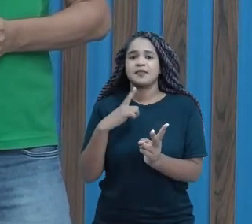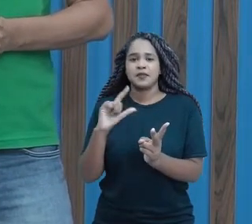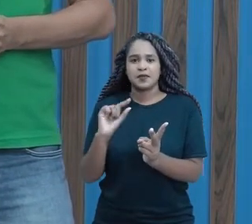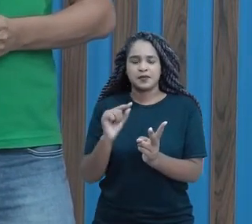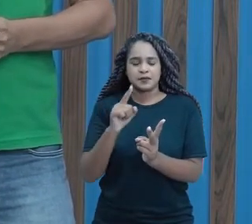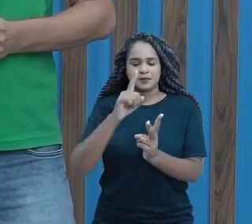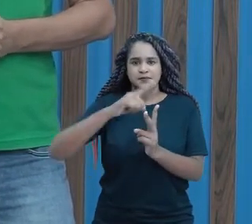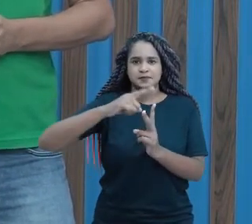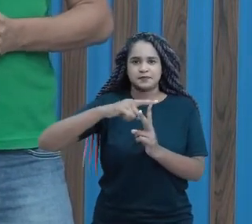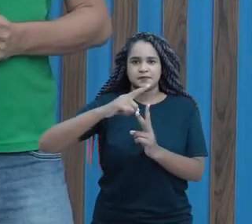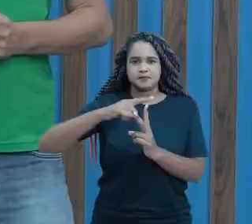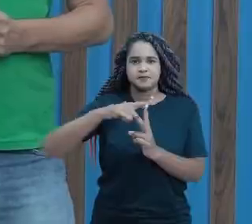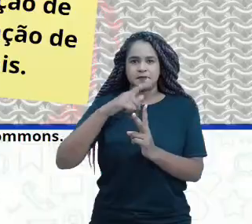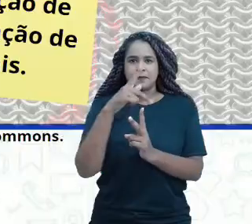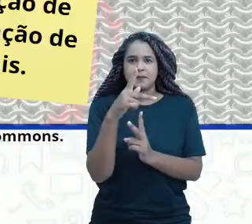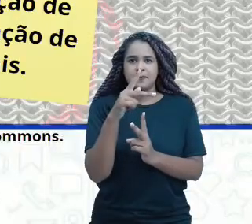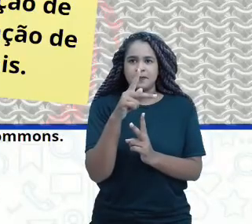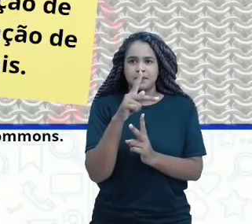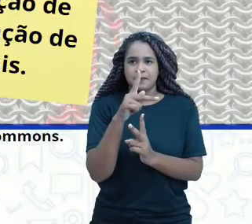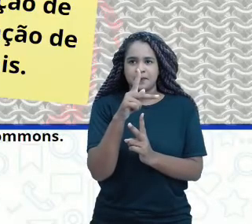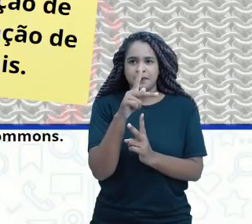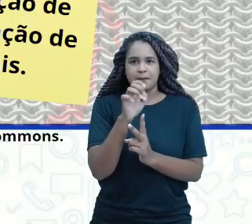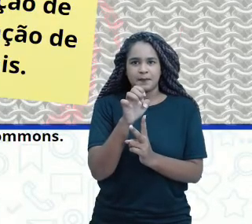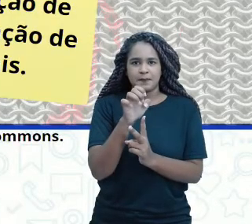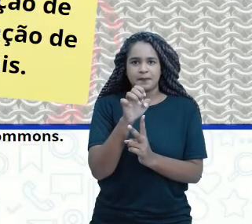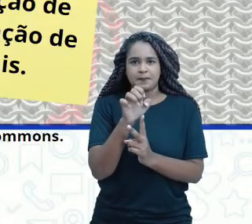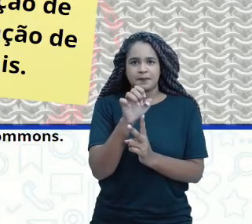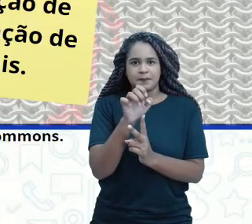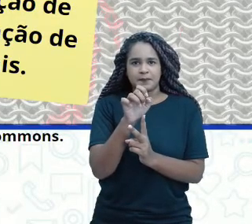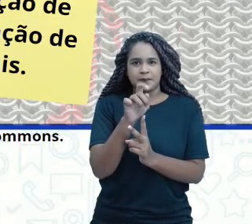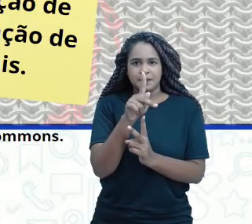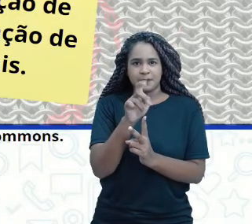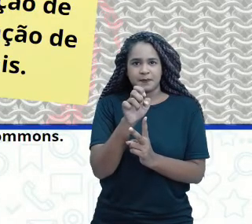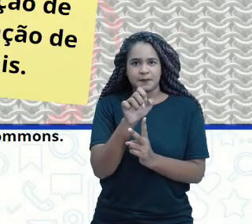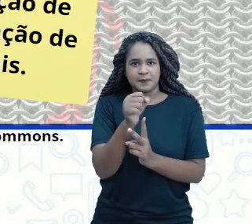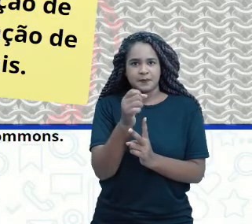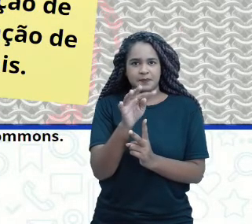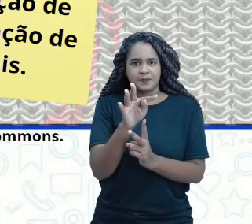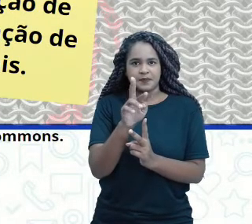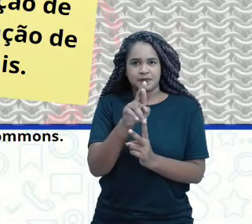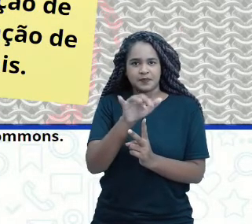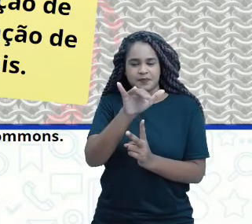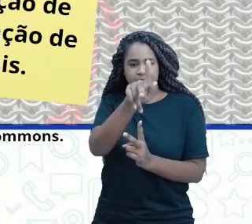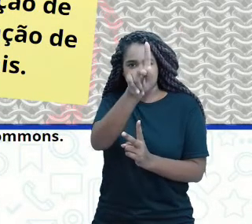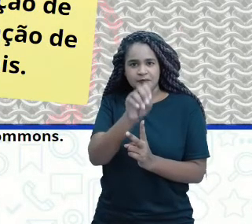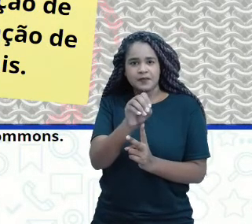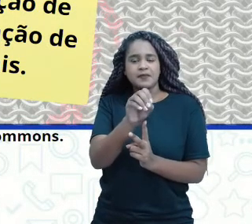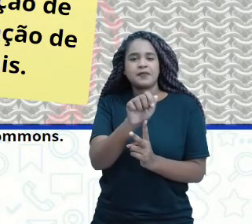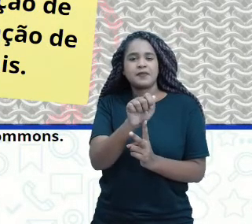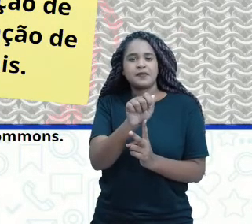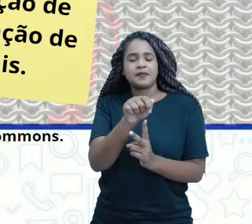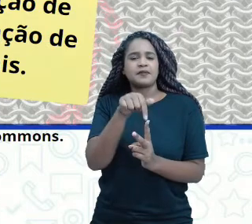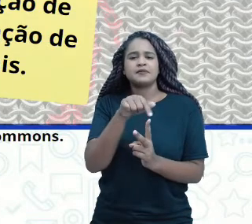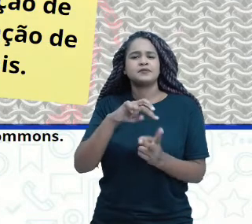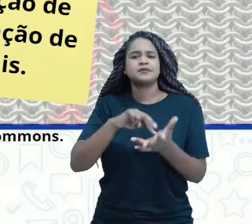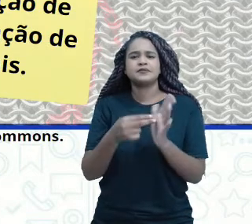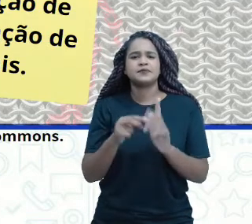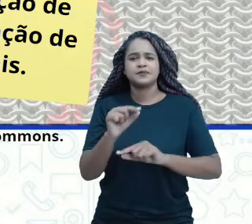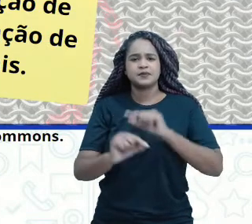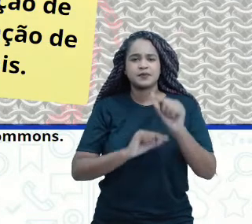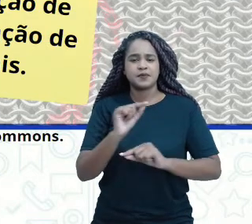a perestroika, tá aí, ó. Que quer dizer